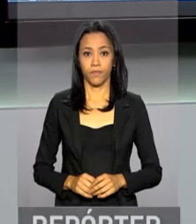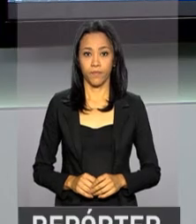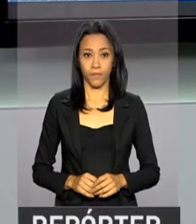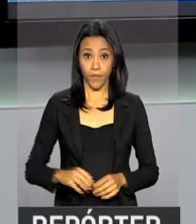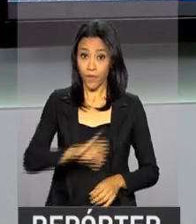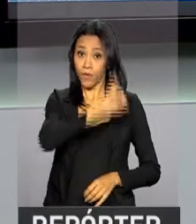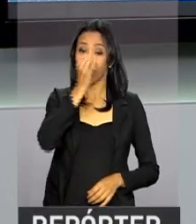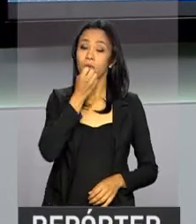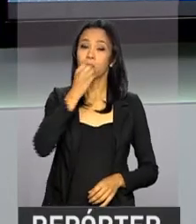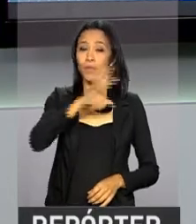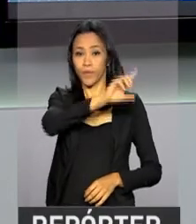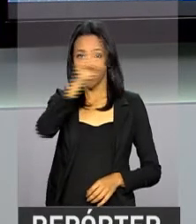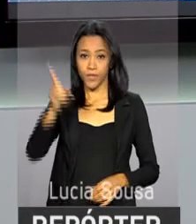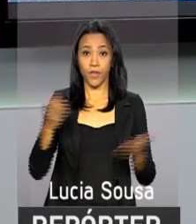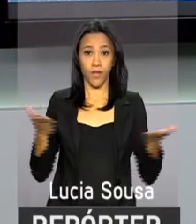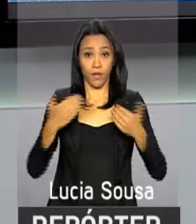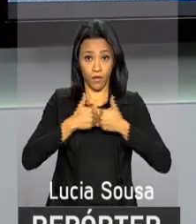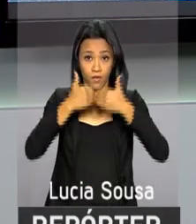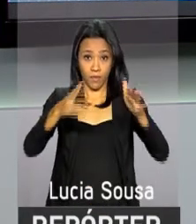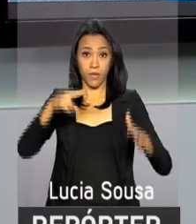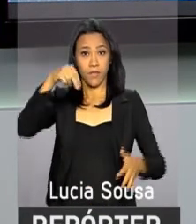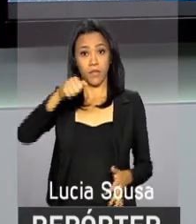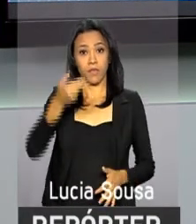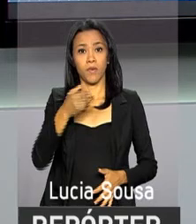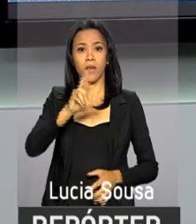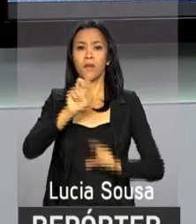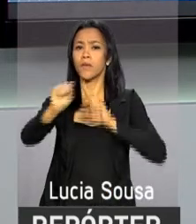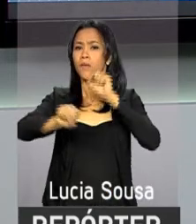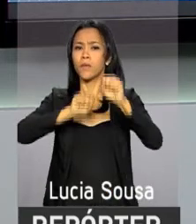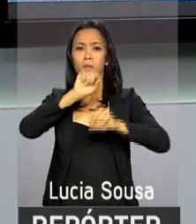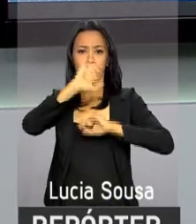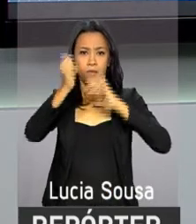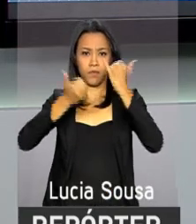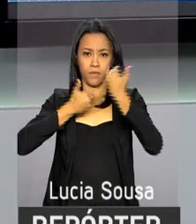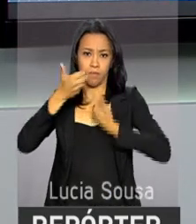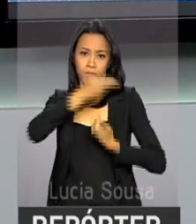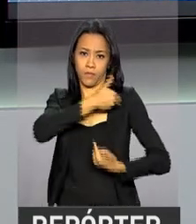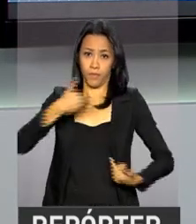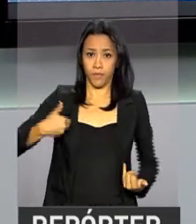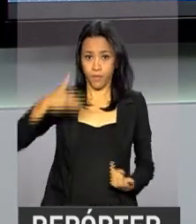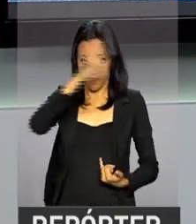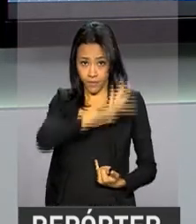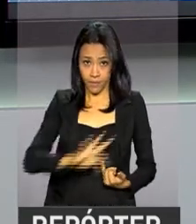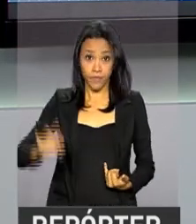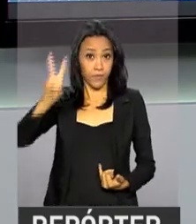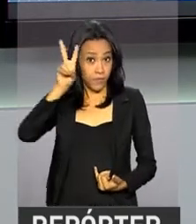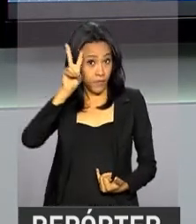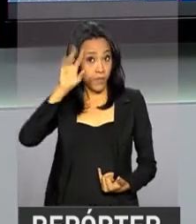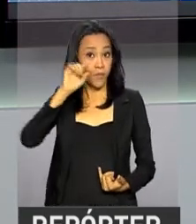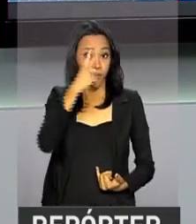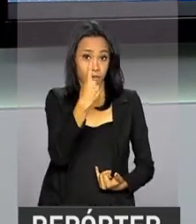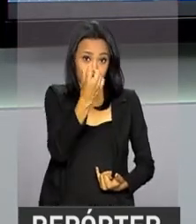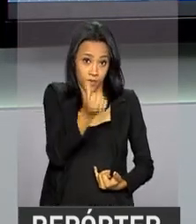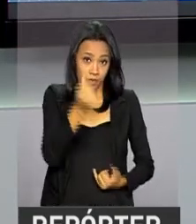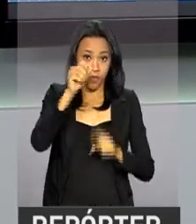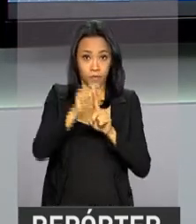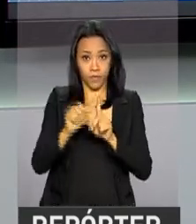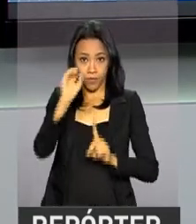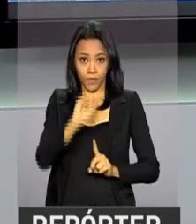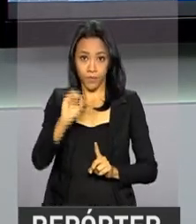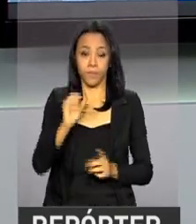olá bom dia começa agora o repórter nbr com as notícias do governo federal desta segunda feira 16 de